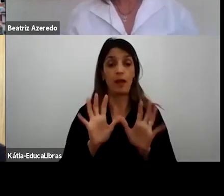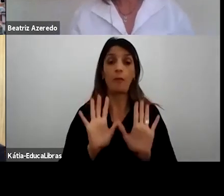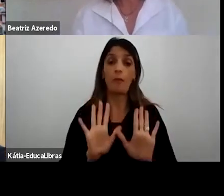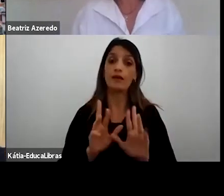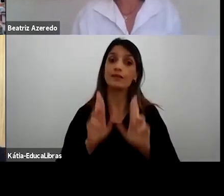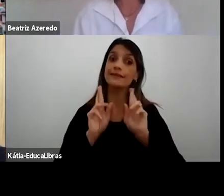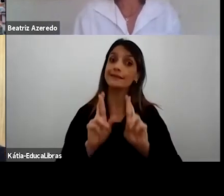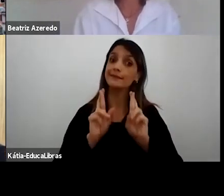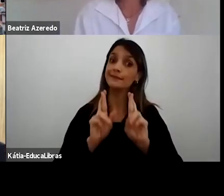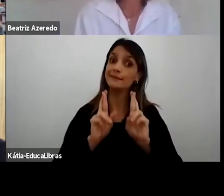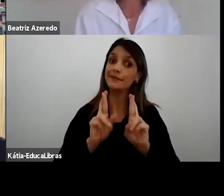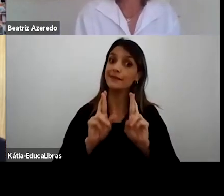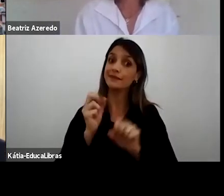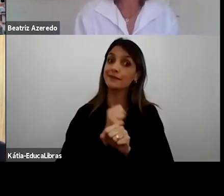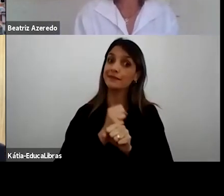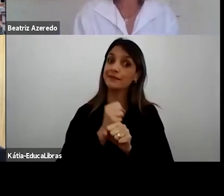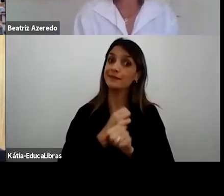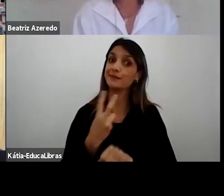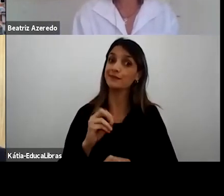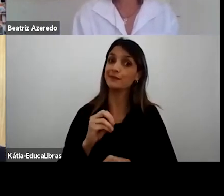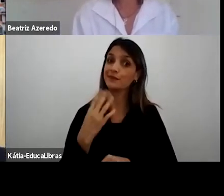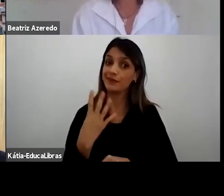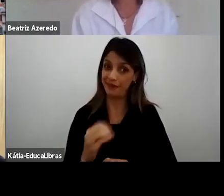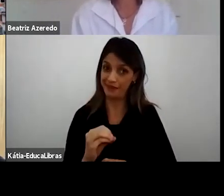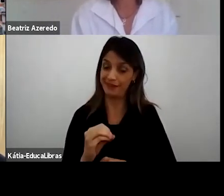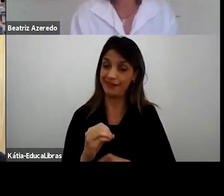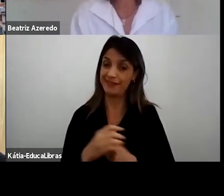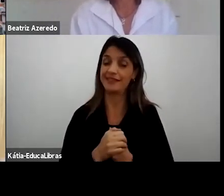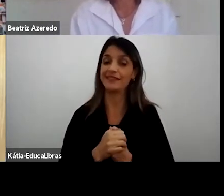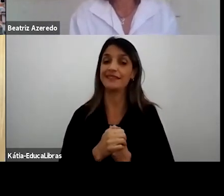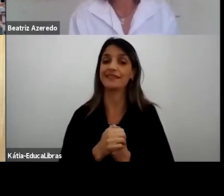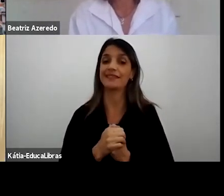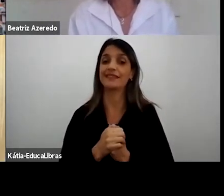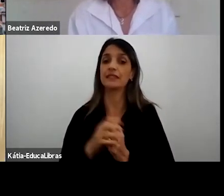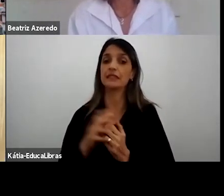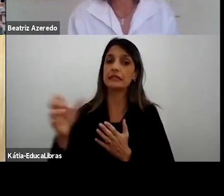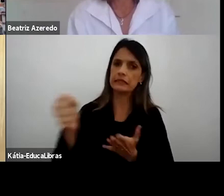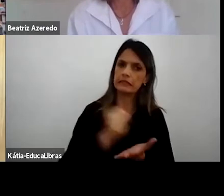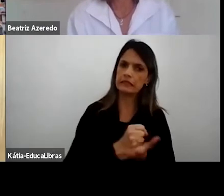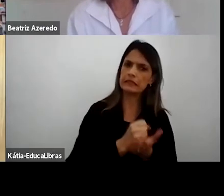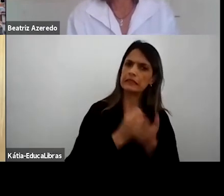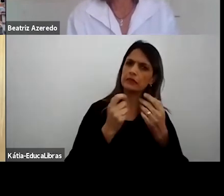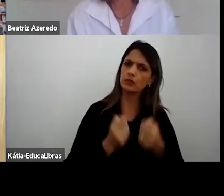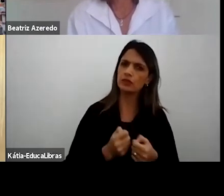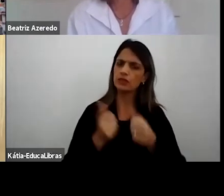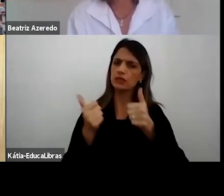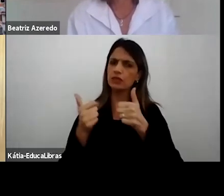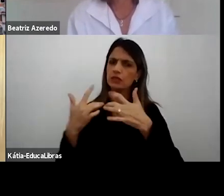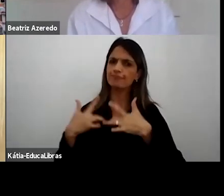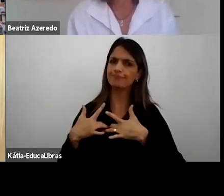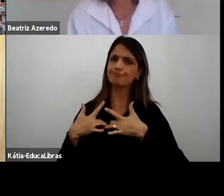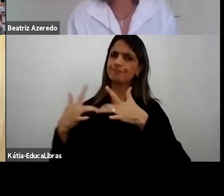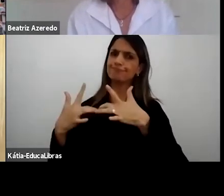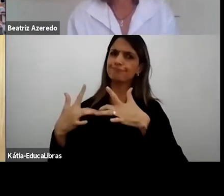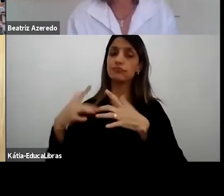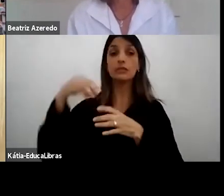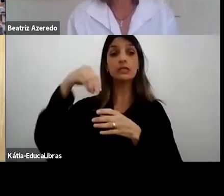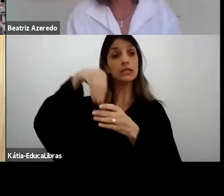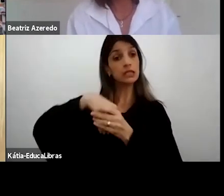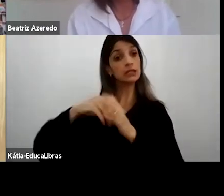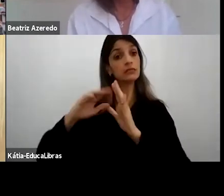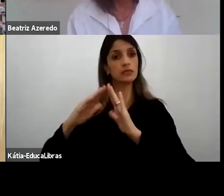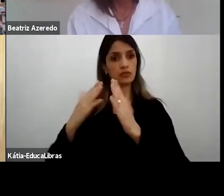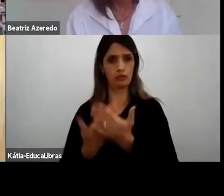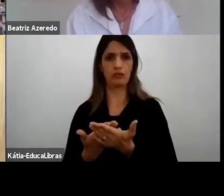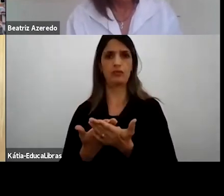2040 também a gente traga essa questão da doação, da generosidade dentro das escolas, né? Eu acho